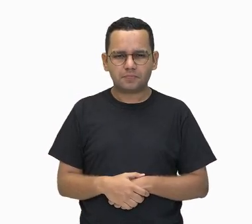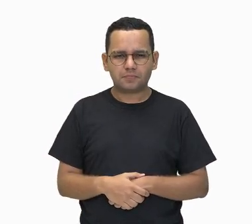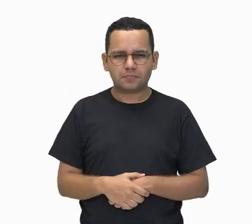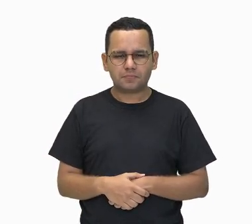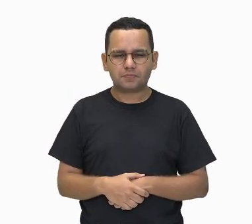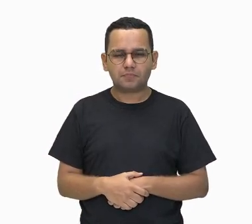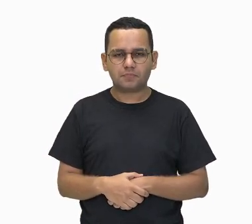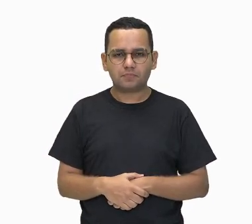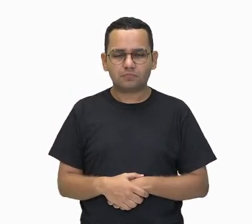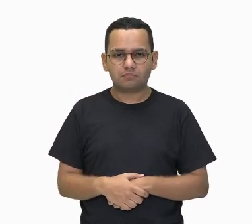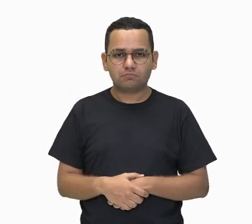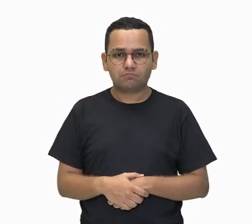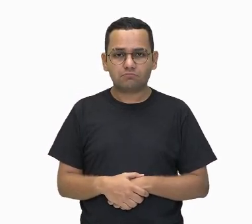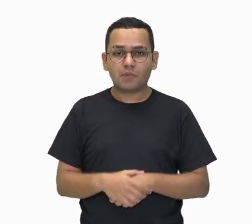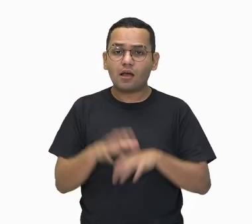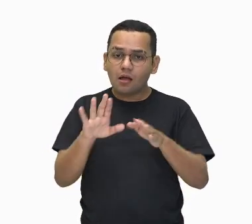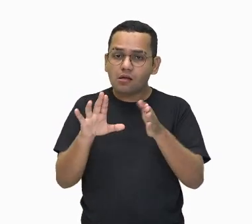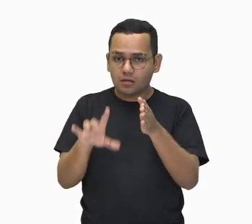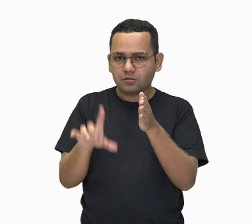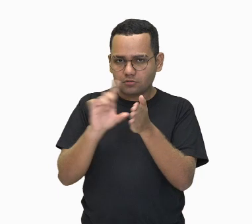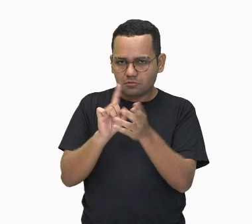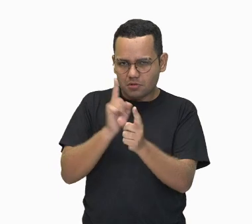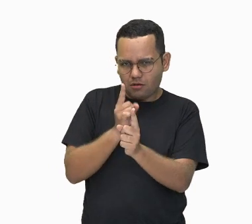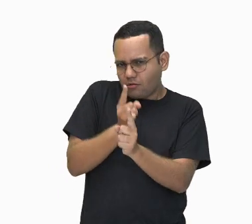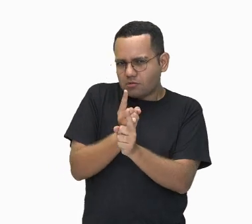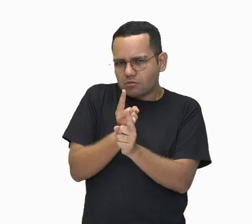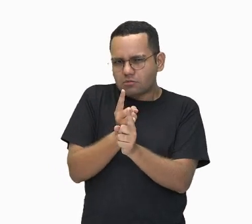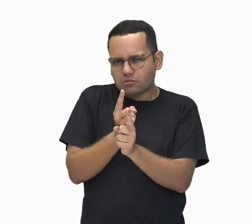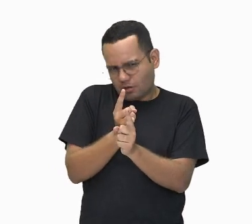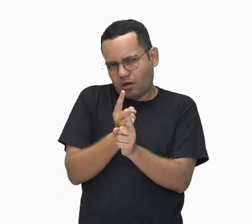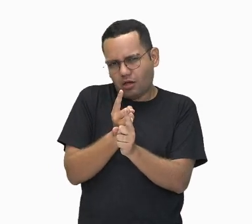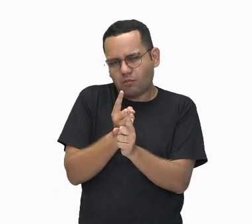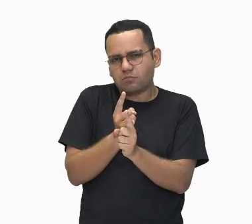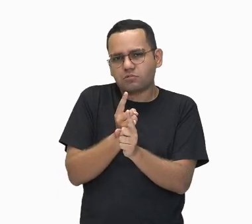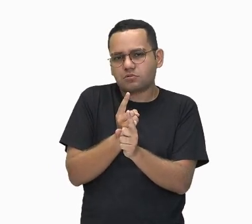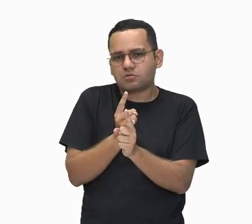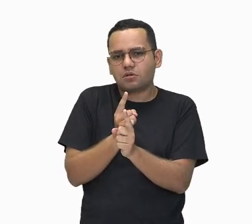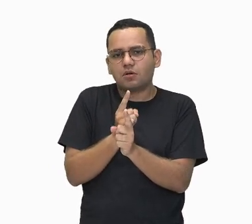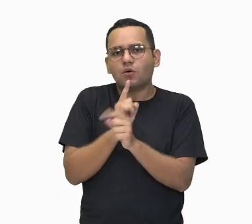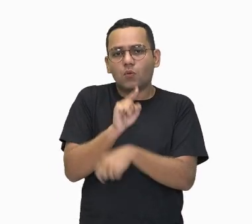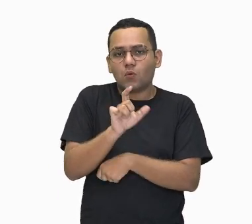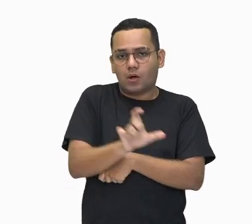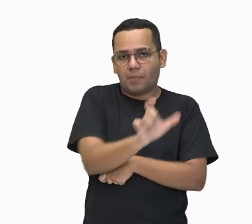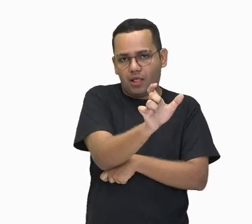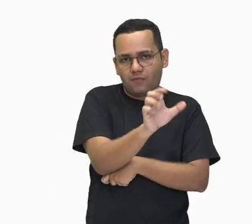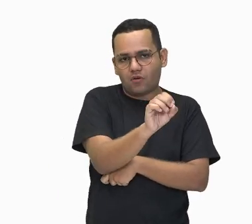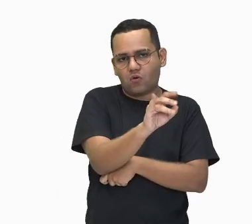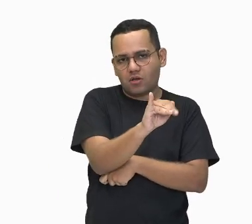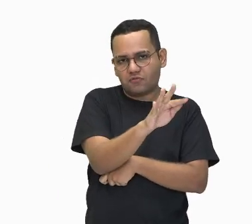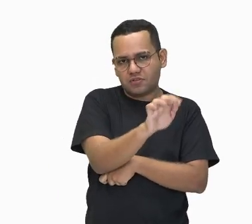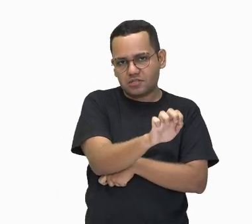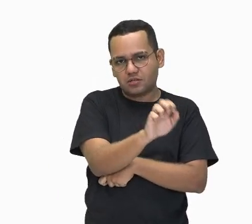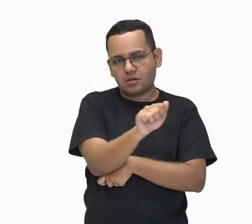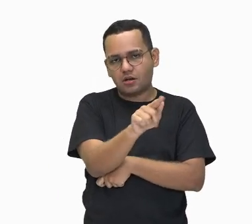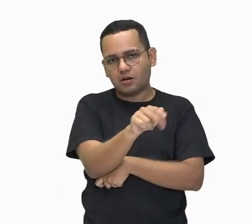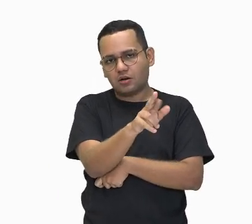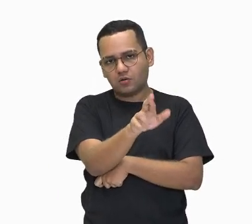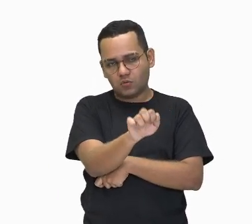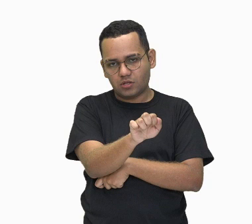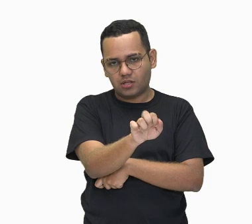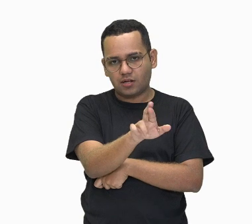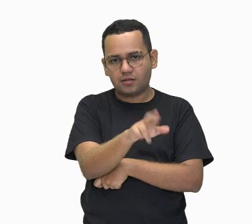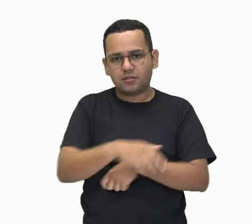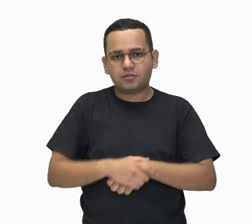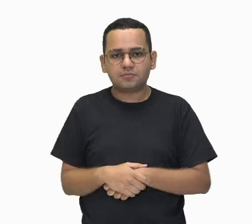verificar o seu coeficiente angular, não custa nada a gente lembrar como é, né, a equação geral